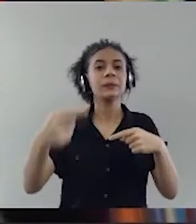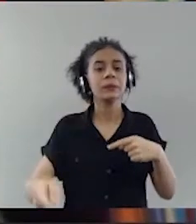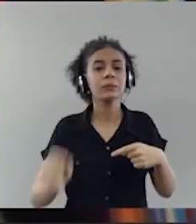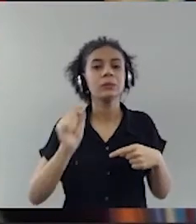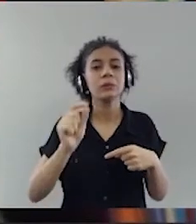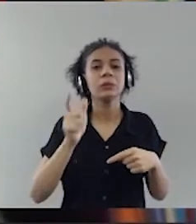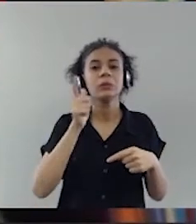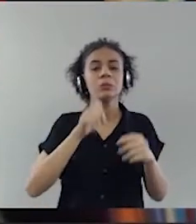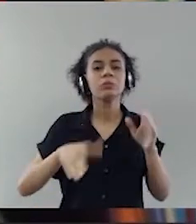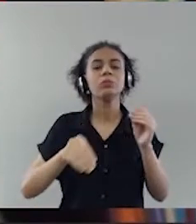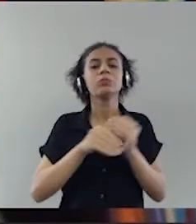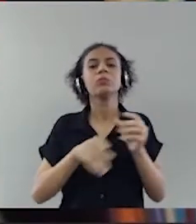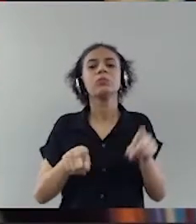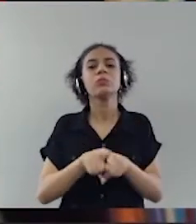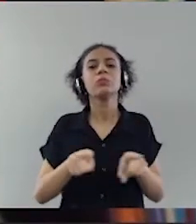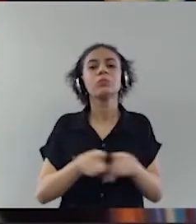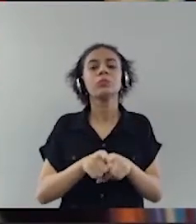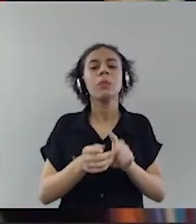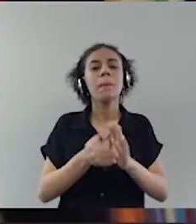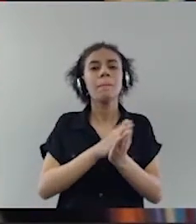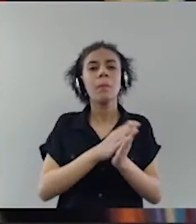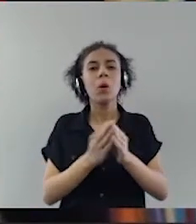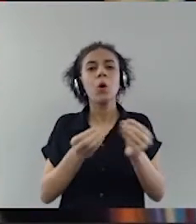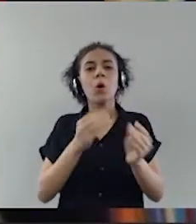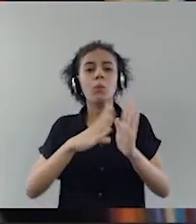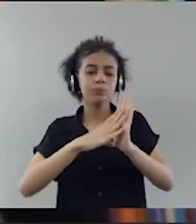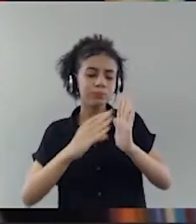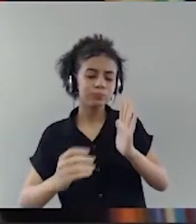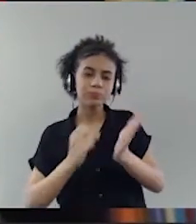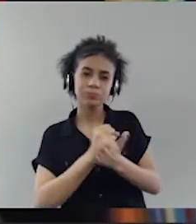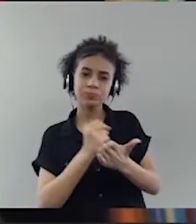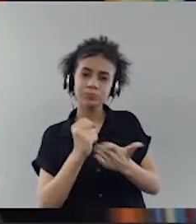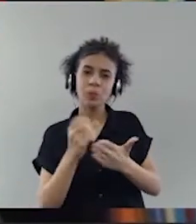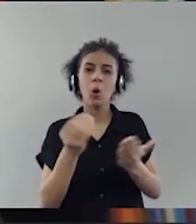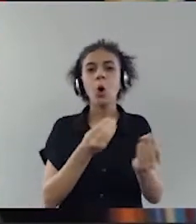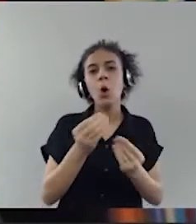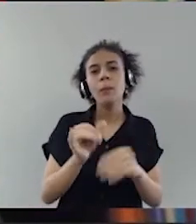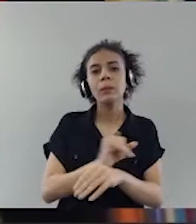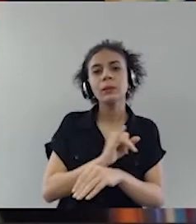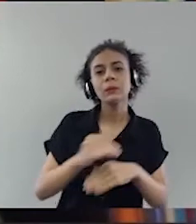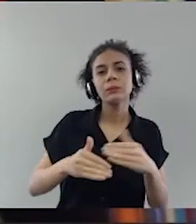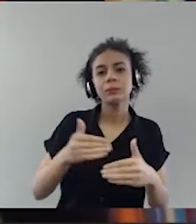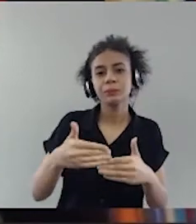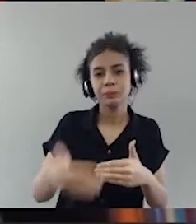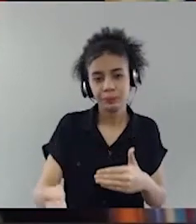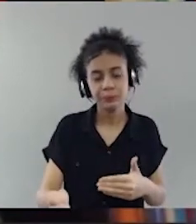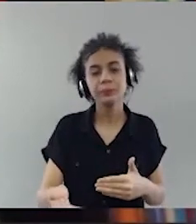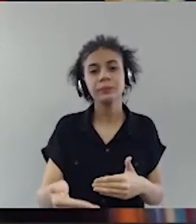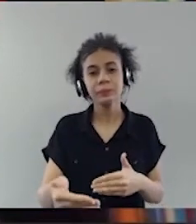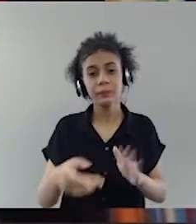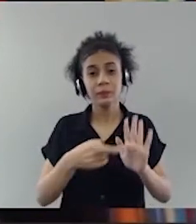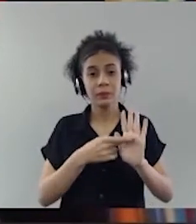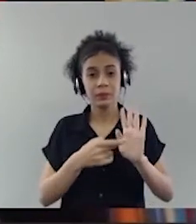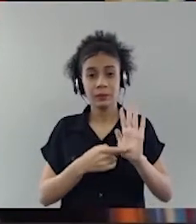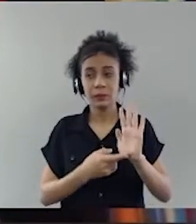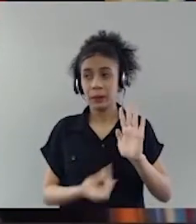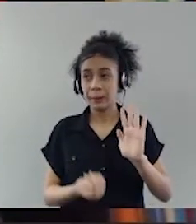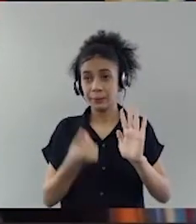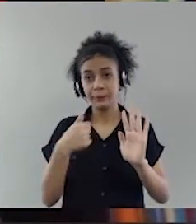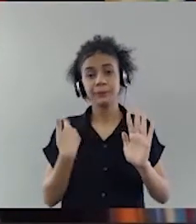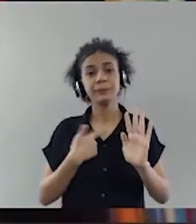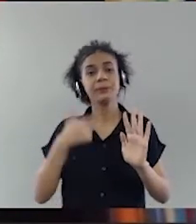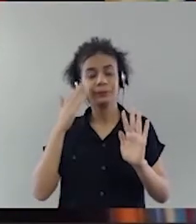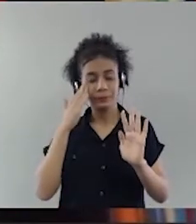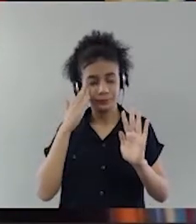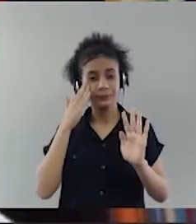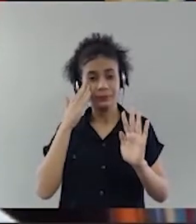seja definido, inclusive, o molde contratual, a moldura e o procedimento que o antecederá. E o registro de preço, nós sabemos